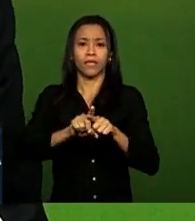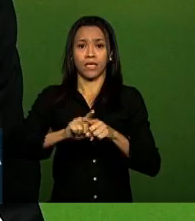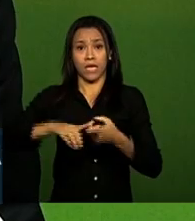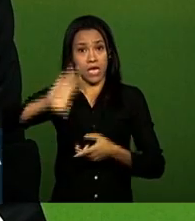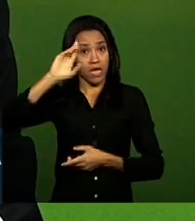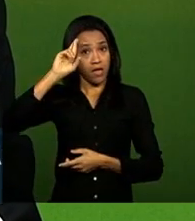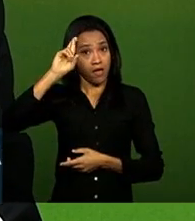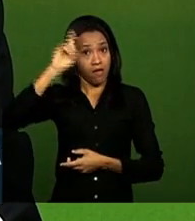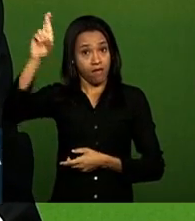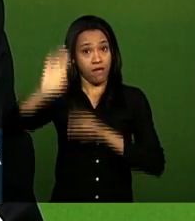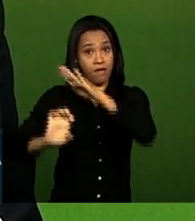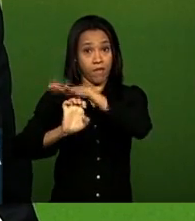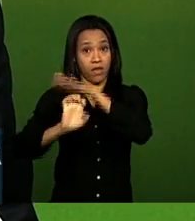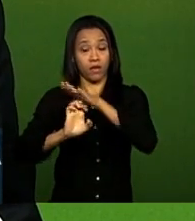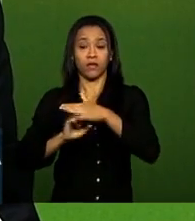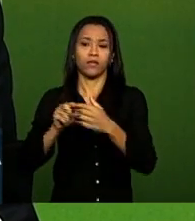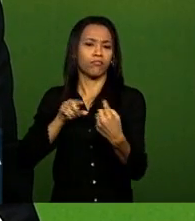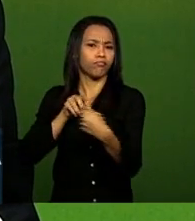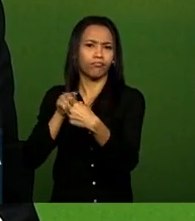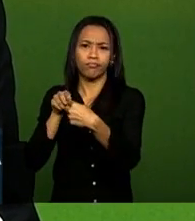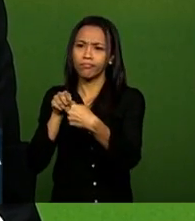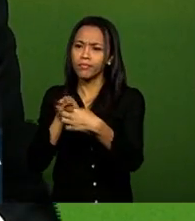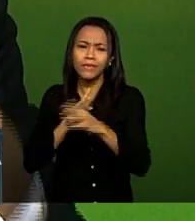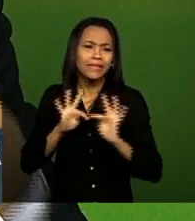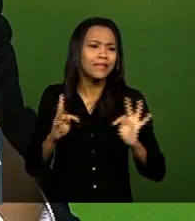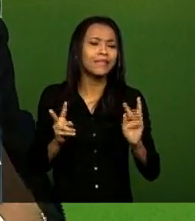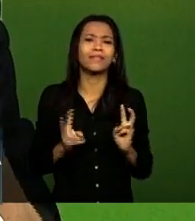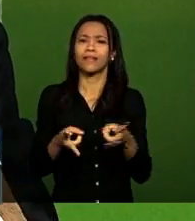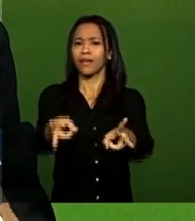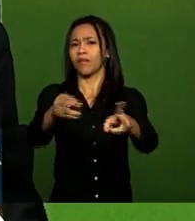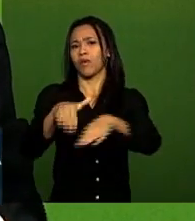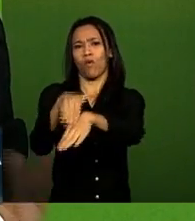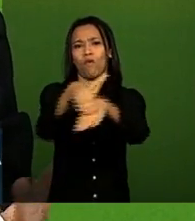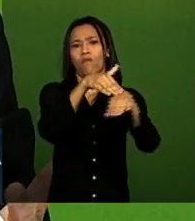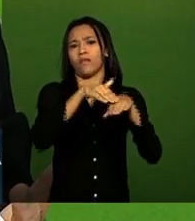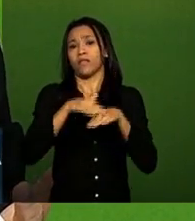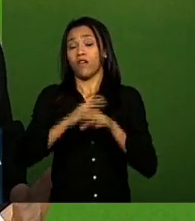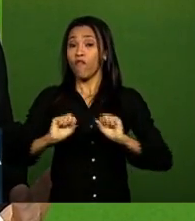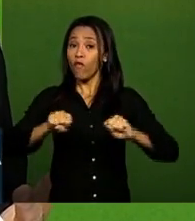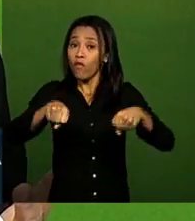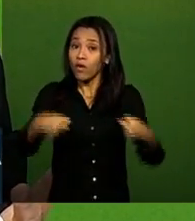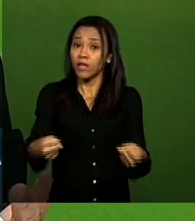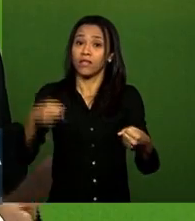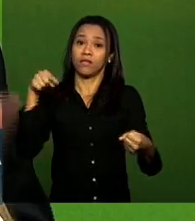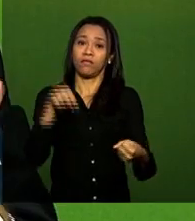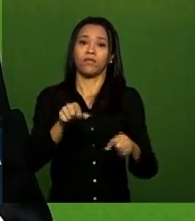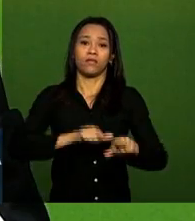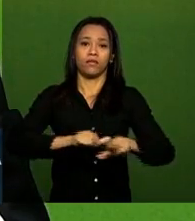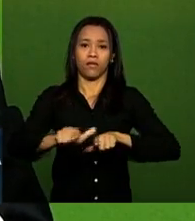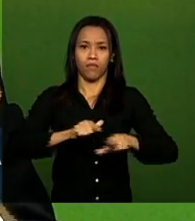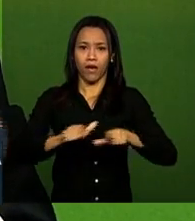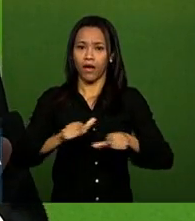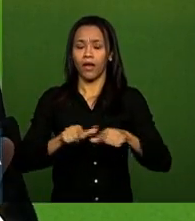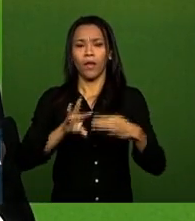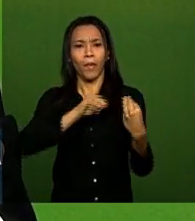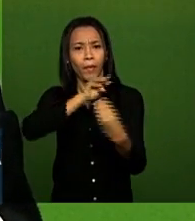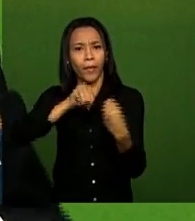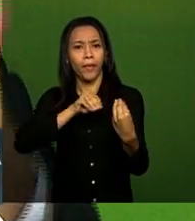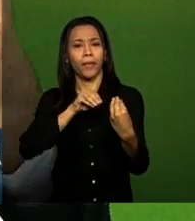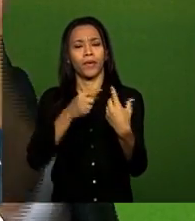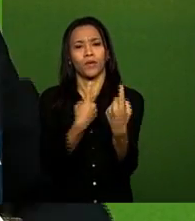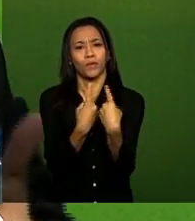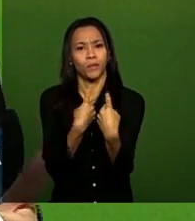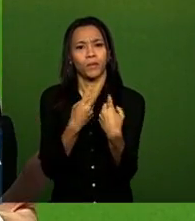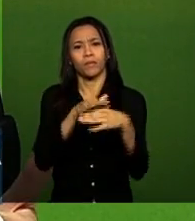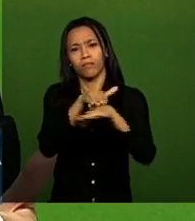as organizações da sociedade civil de tal forma a fortalecermos esta marca muito forte do Diálogo da Democracia